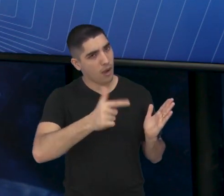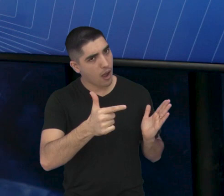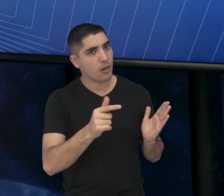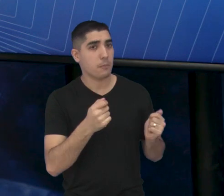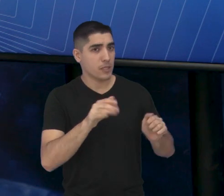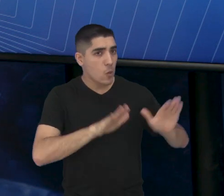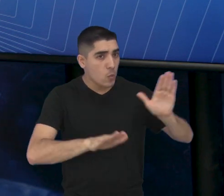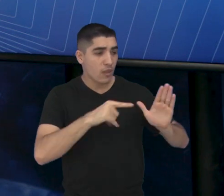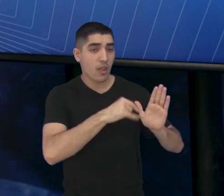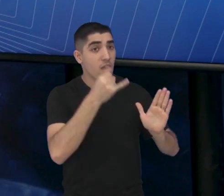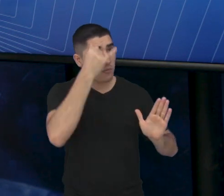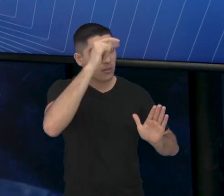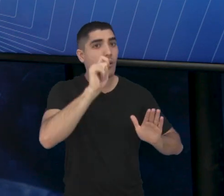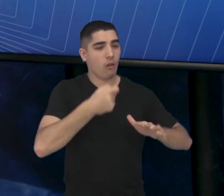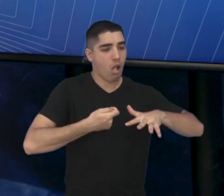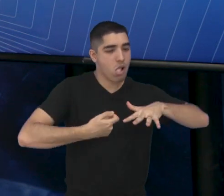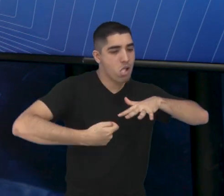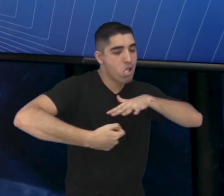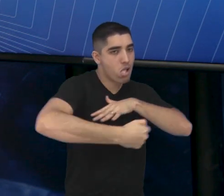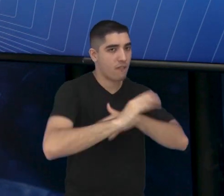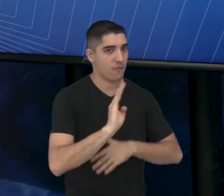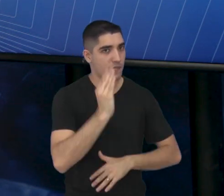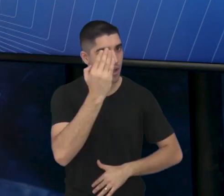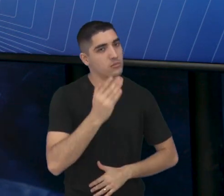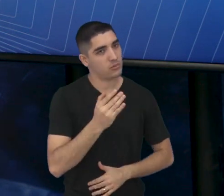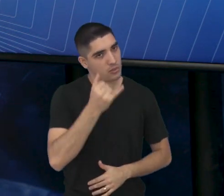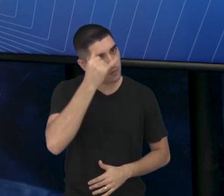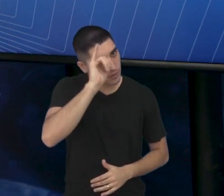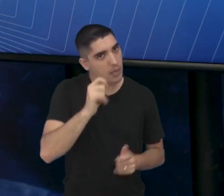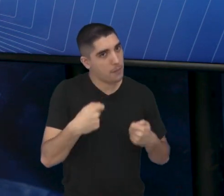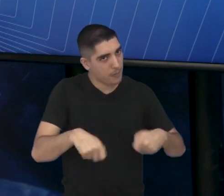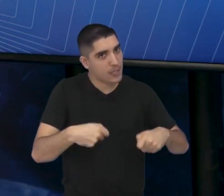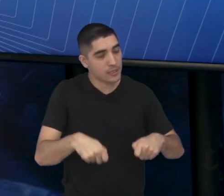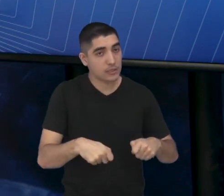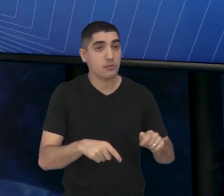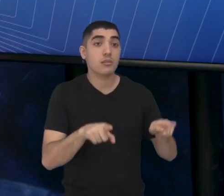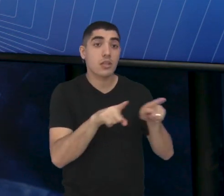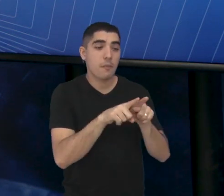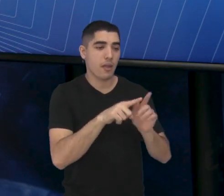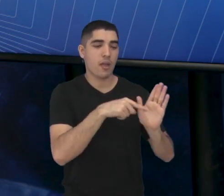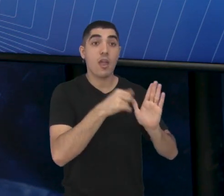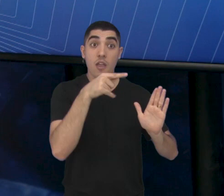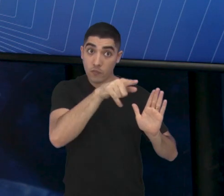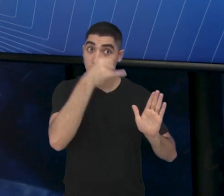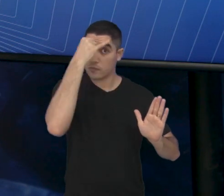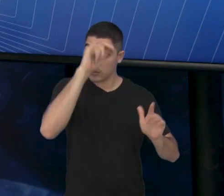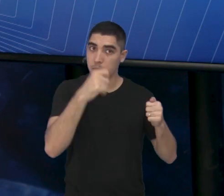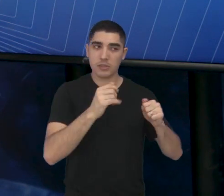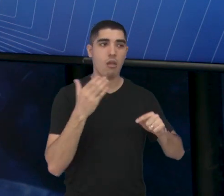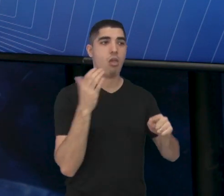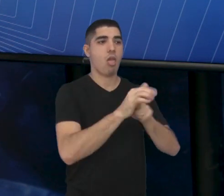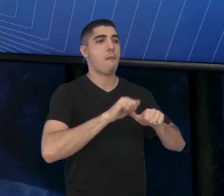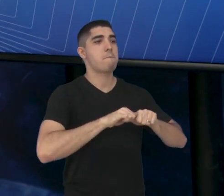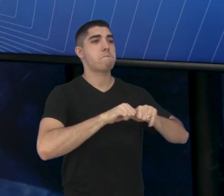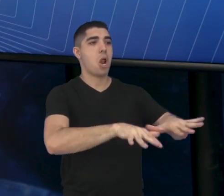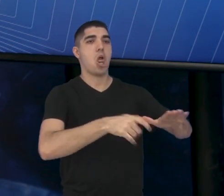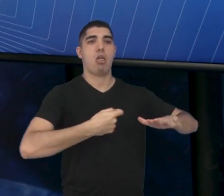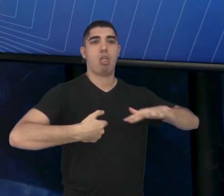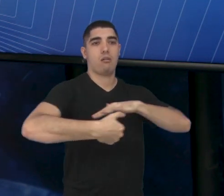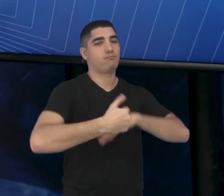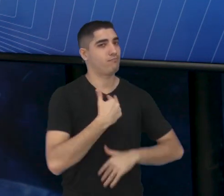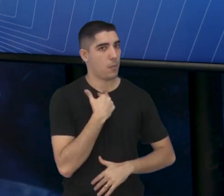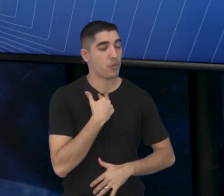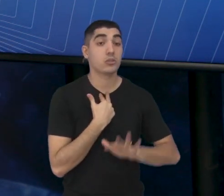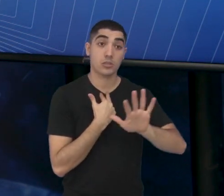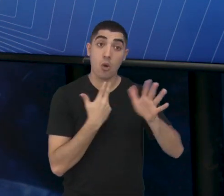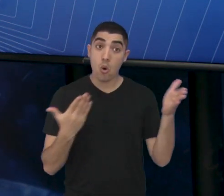cuidado para ter informação de fontes de credibilidade, né? Evitar aí compartilhamento de fake news, mas não tem desculpa. Todo